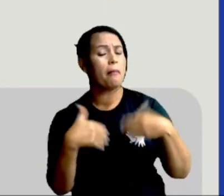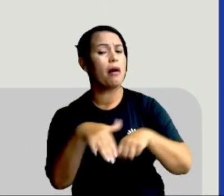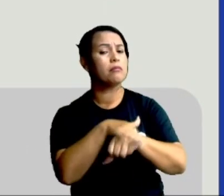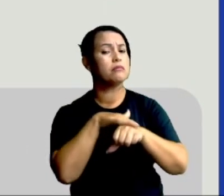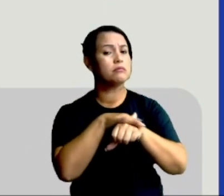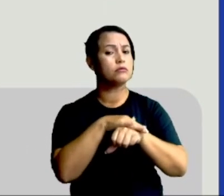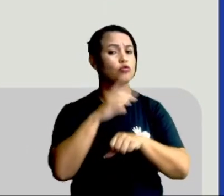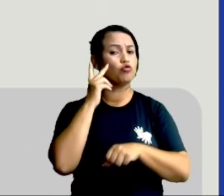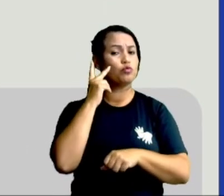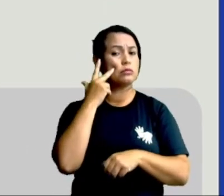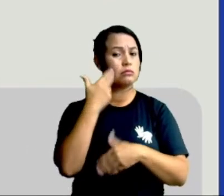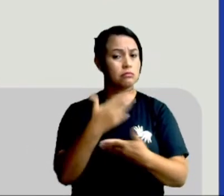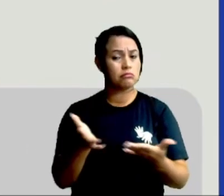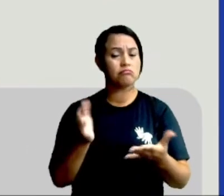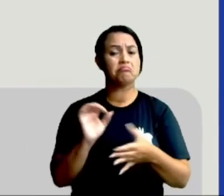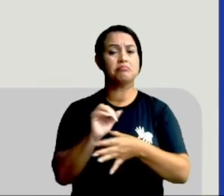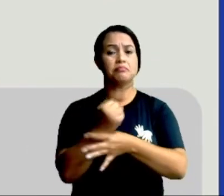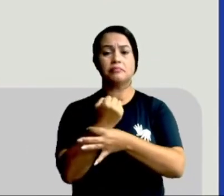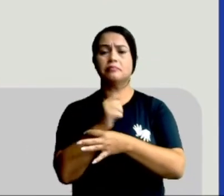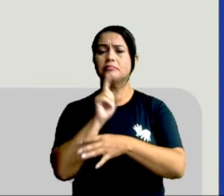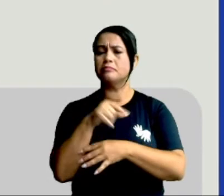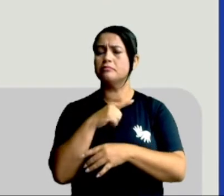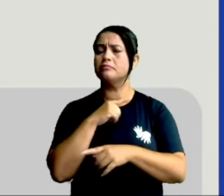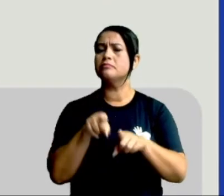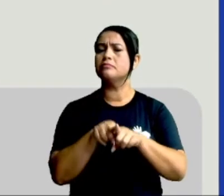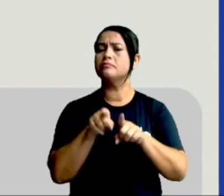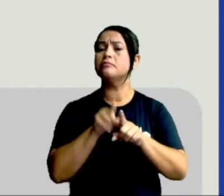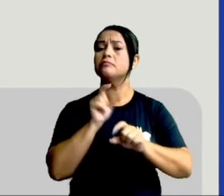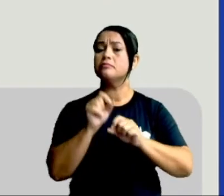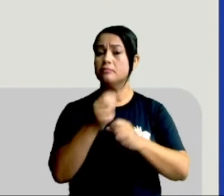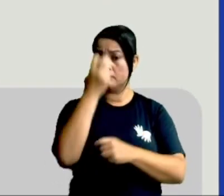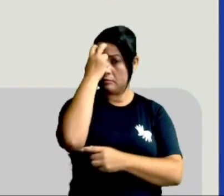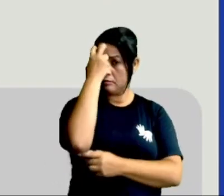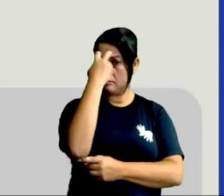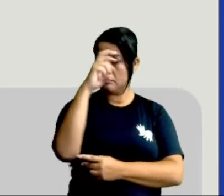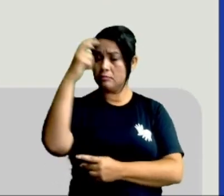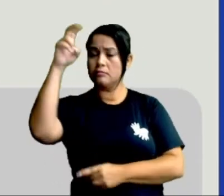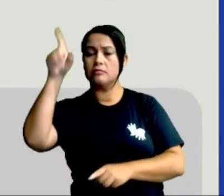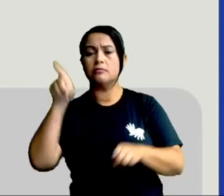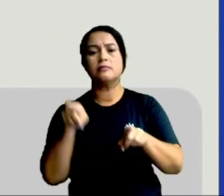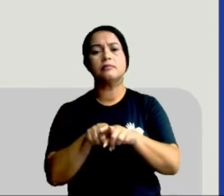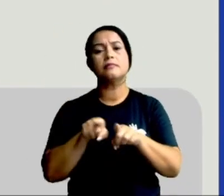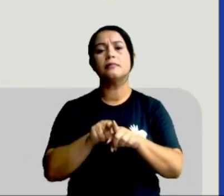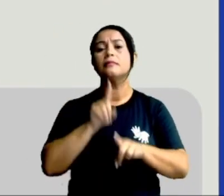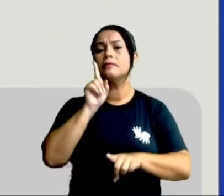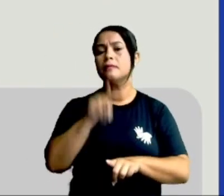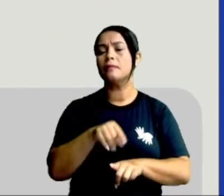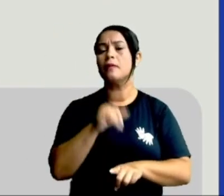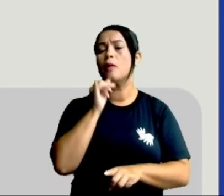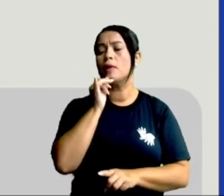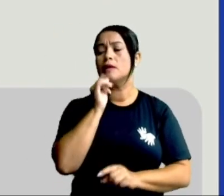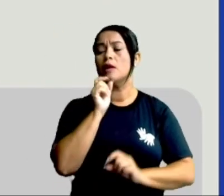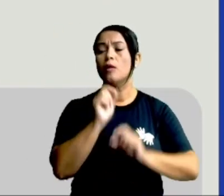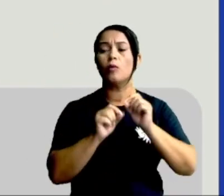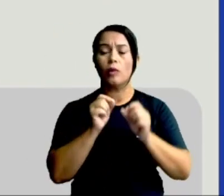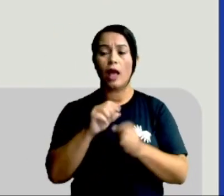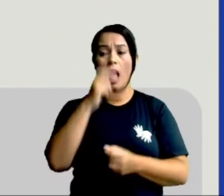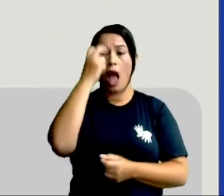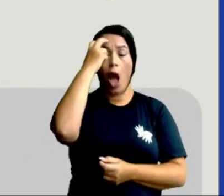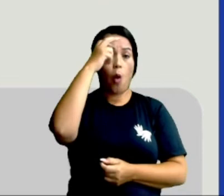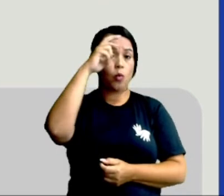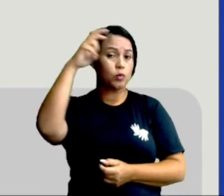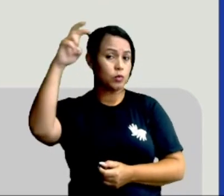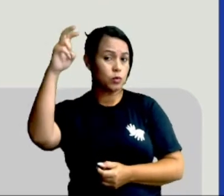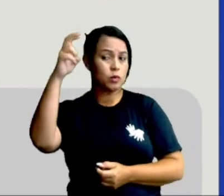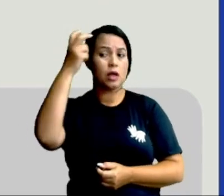concreto. Ela é influenciada pela cultura, mas também ela é influência a cultura, ou